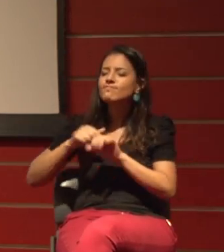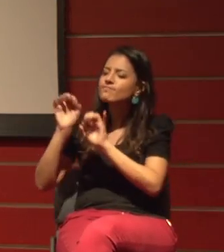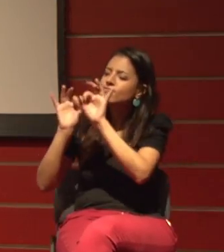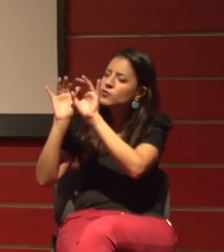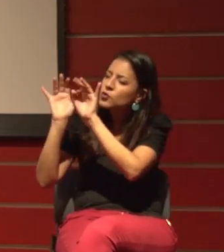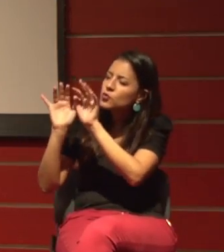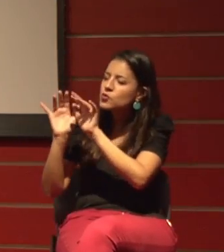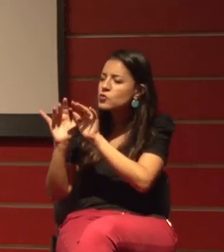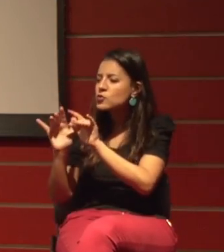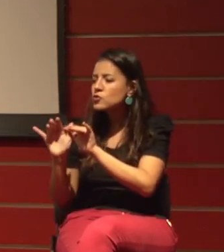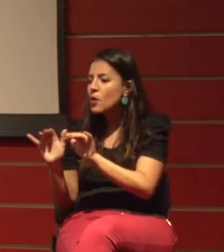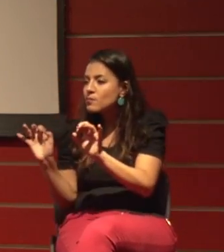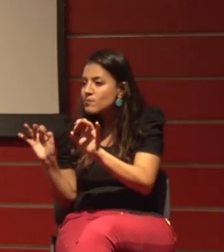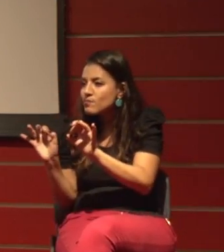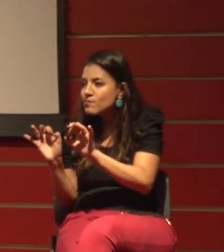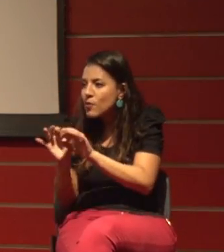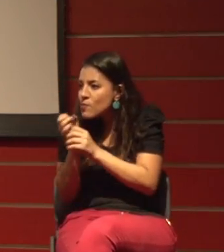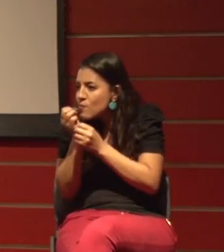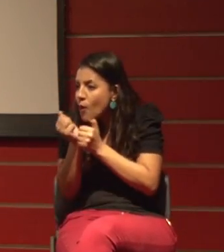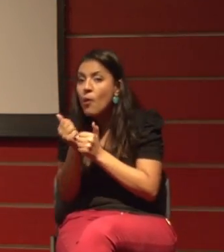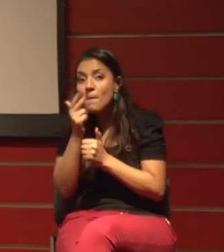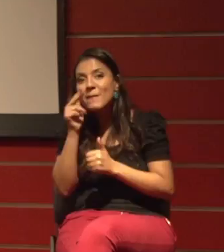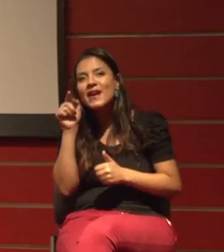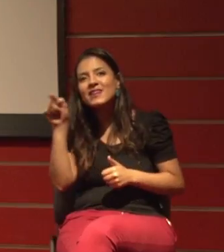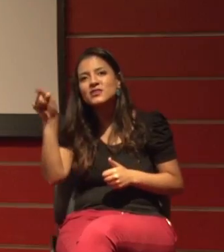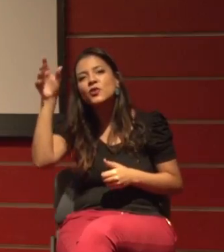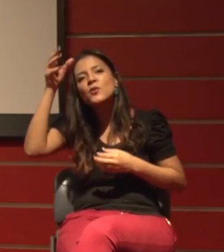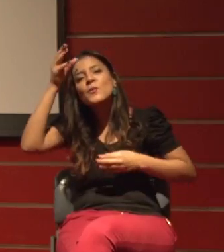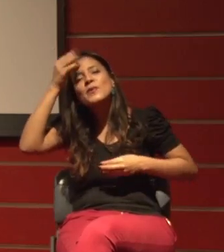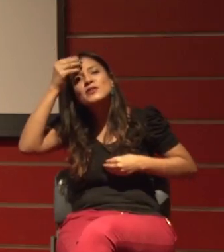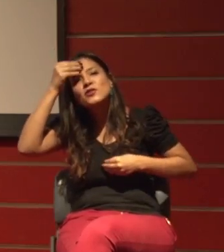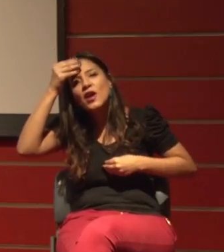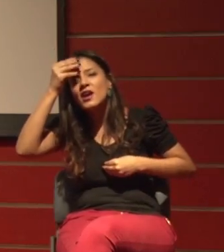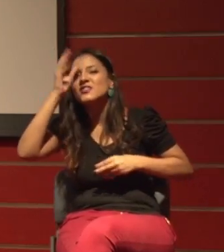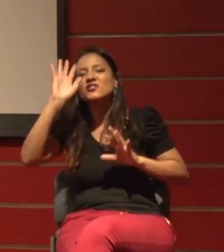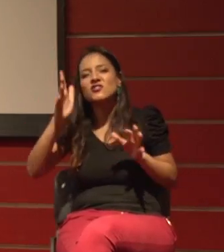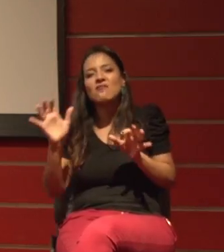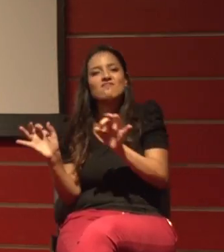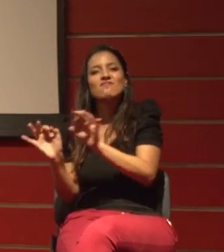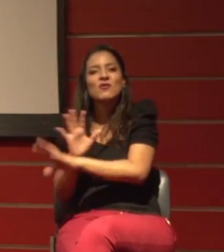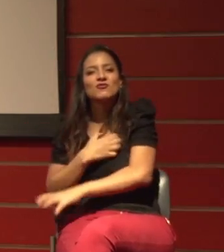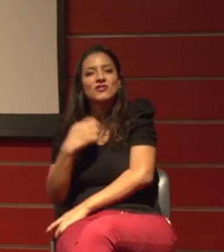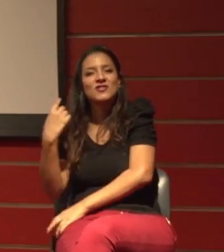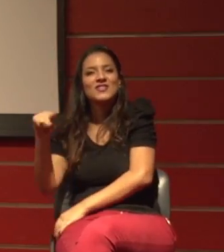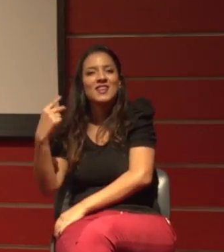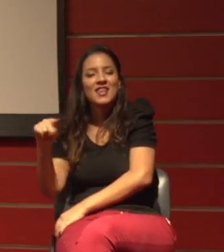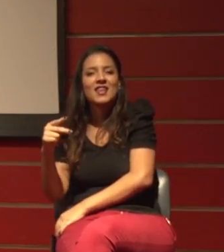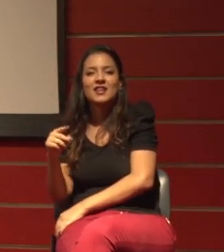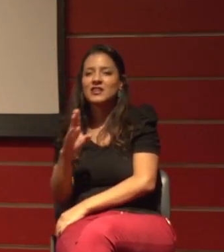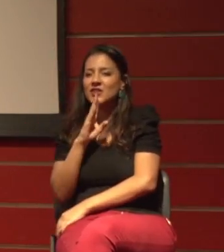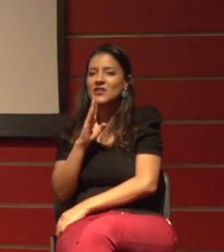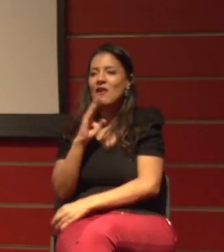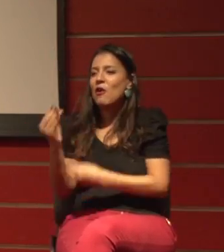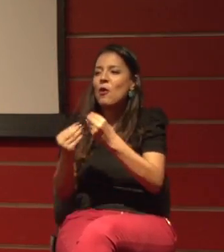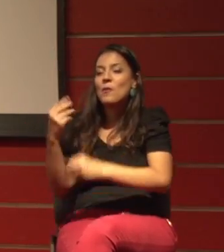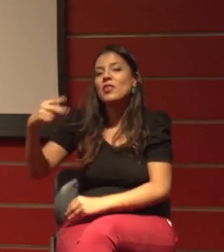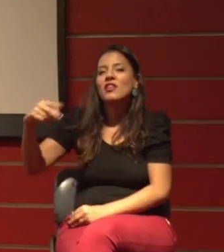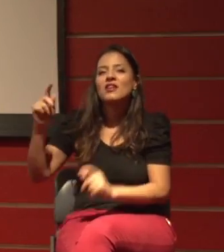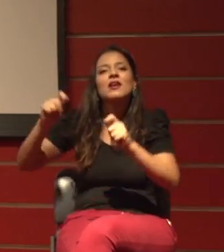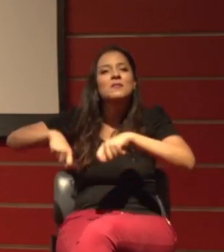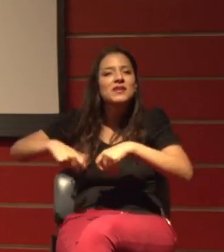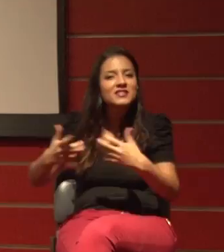sozinho por você você sabe onde que você quer chegar você sabe do que o teu personagem a personagem É capaz eh as